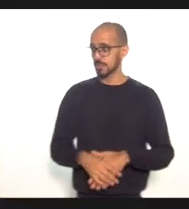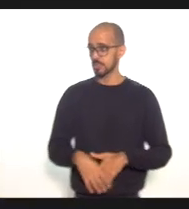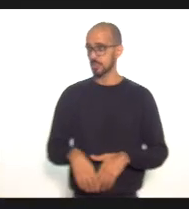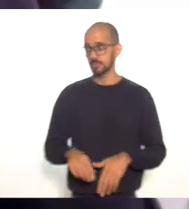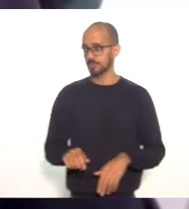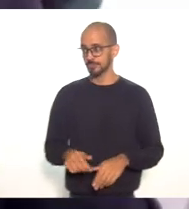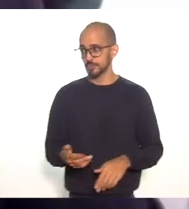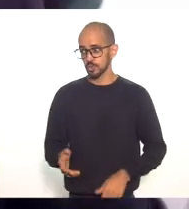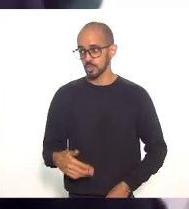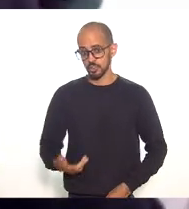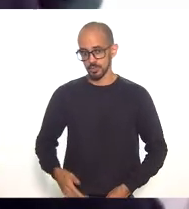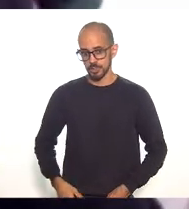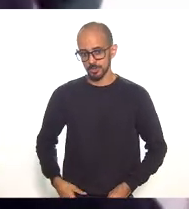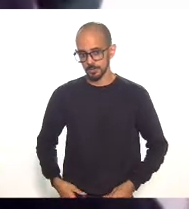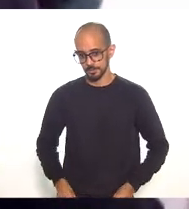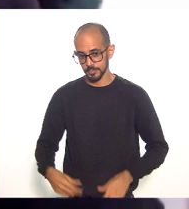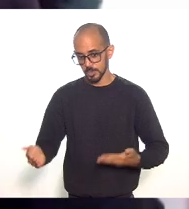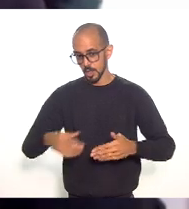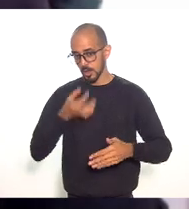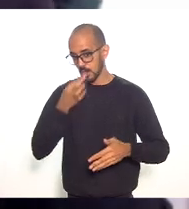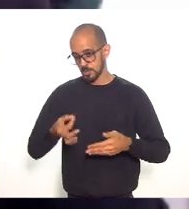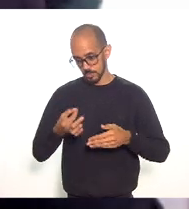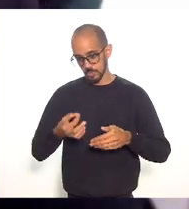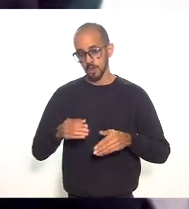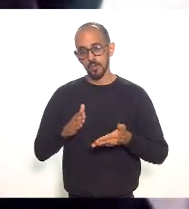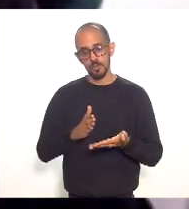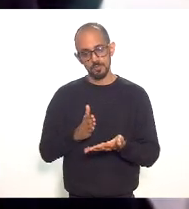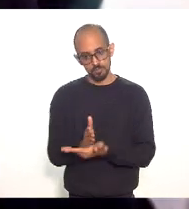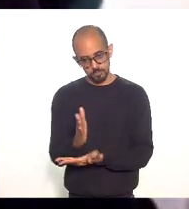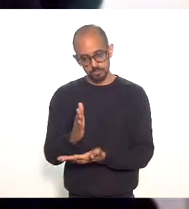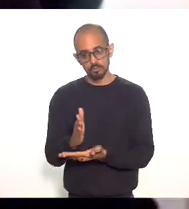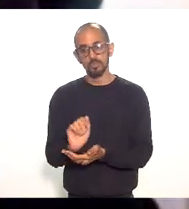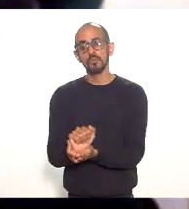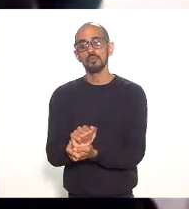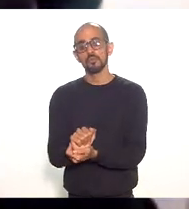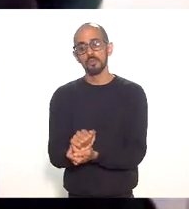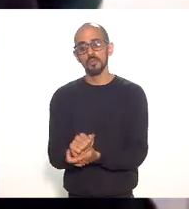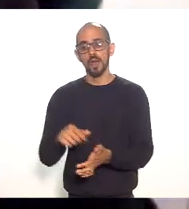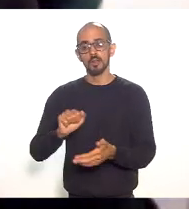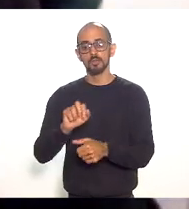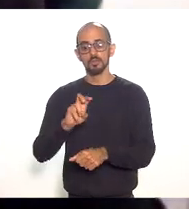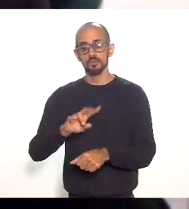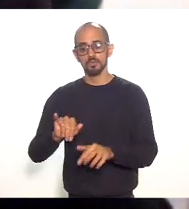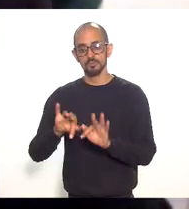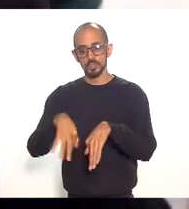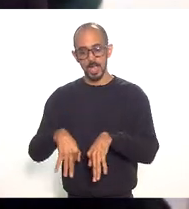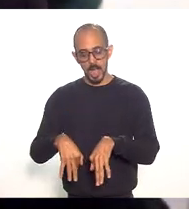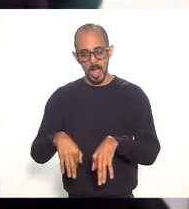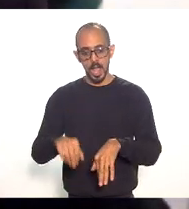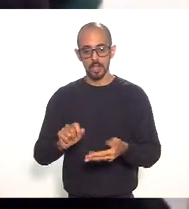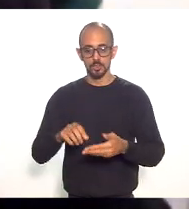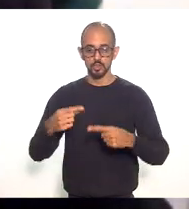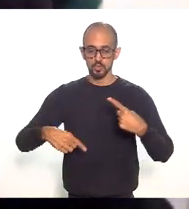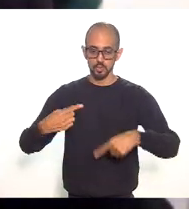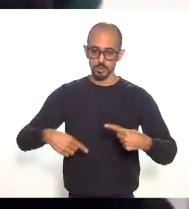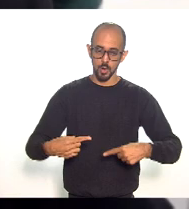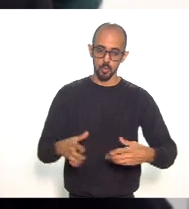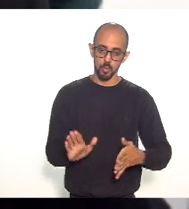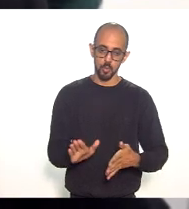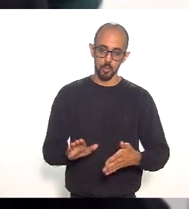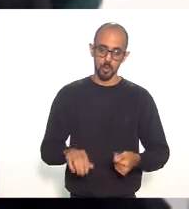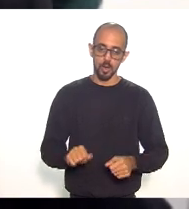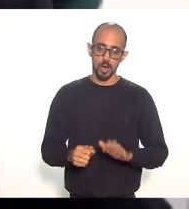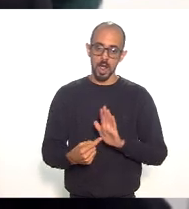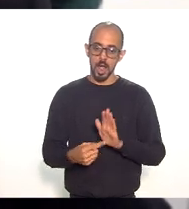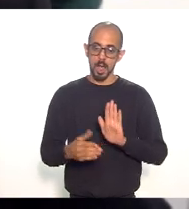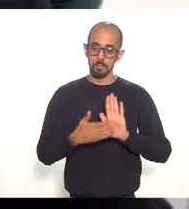presidente. Com os pareceres emitidos em discussão, não havendo quem queira discutir, encerrada a discussão, a